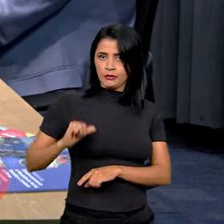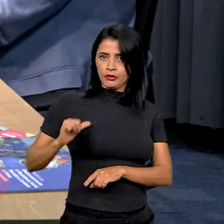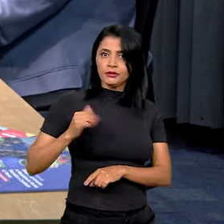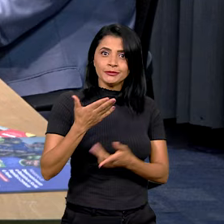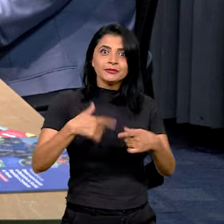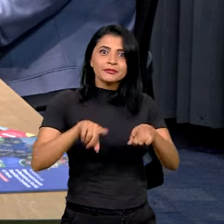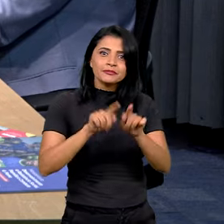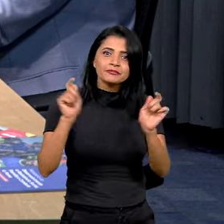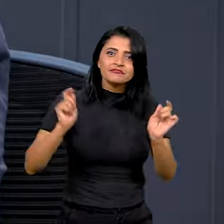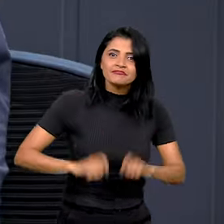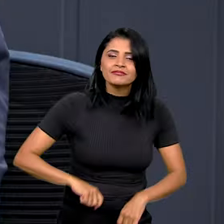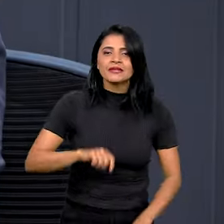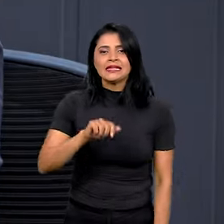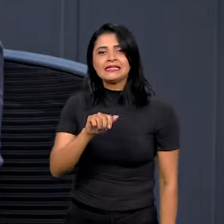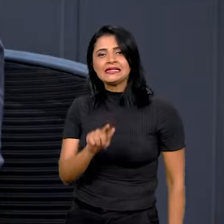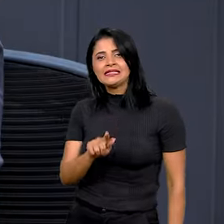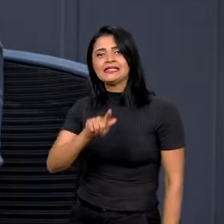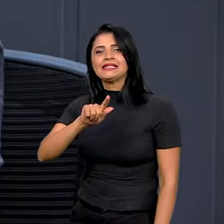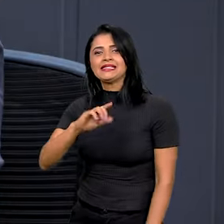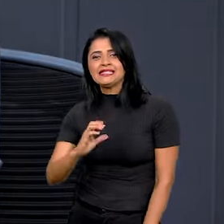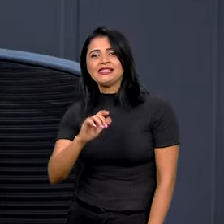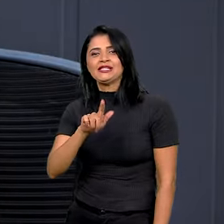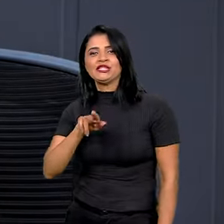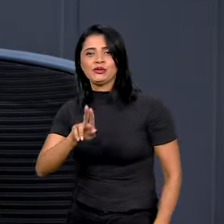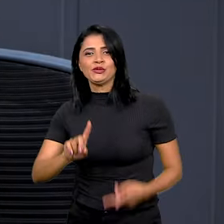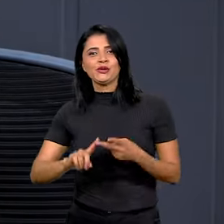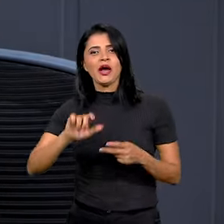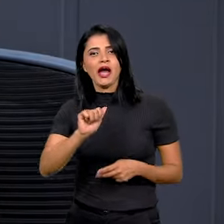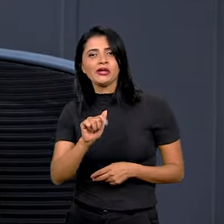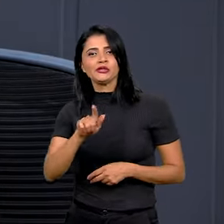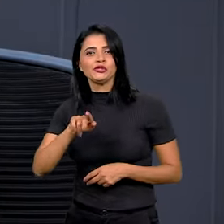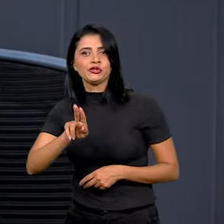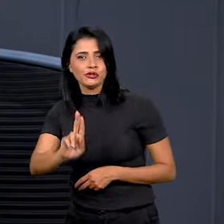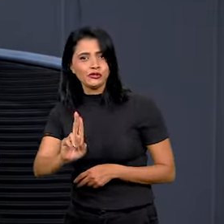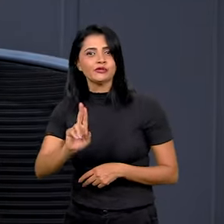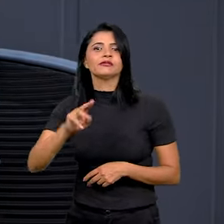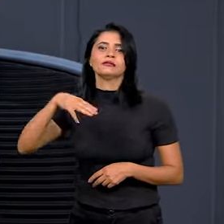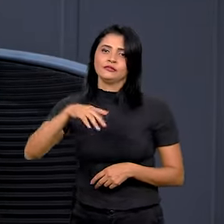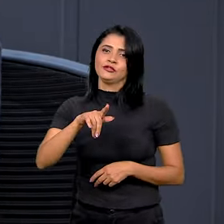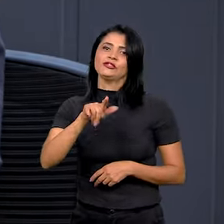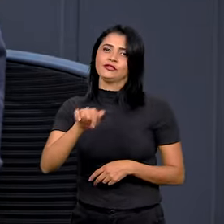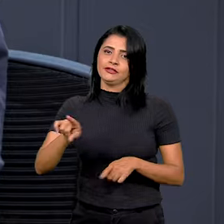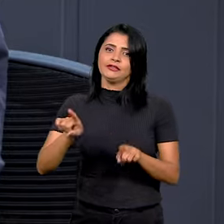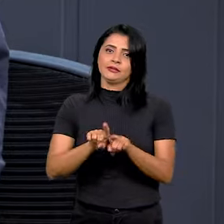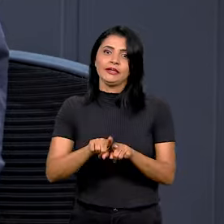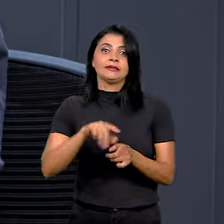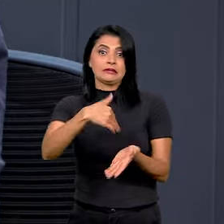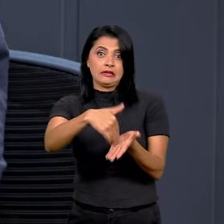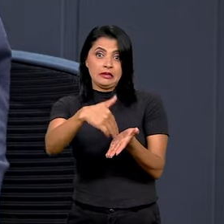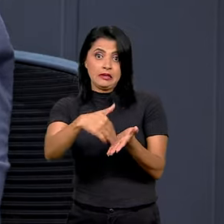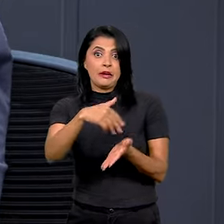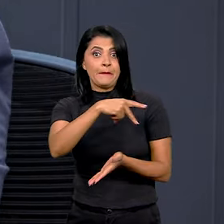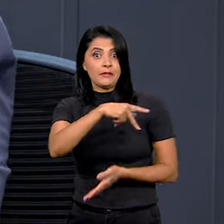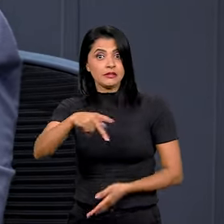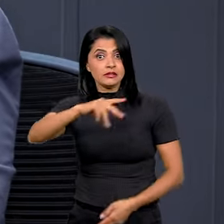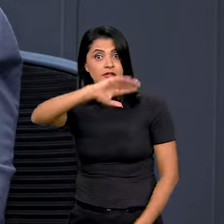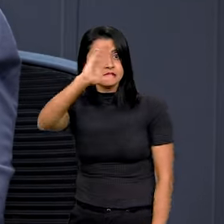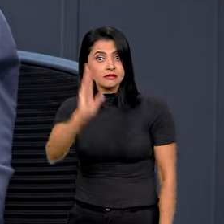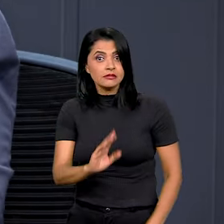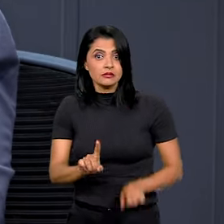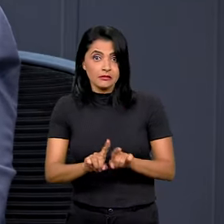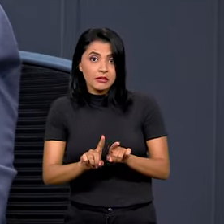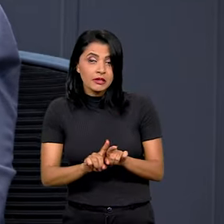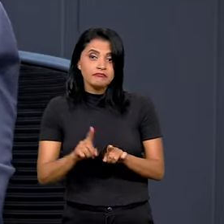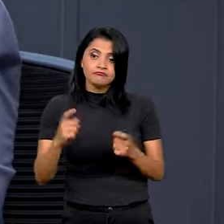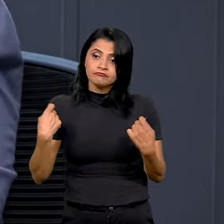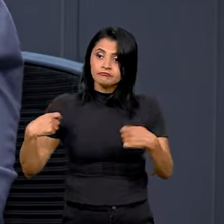a gente tem como você colocou a possibilidade da CGU tá junto com a gente a Agu tá junto com a gente o próprio mgi a Secretaria Geral do presidência da república isso faz com que a gente